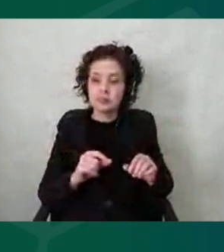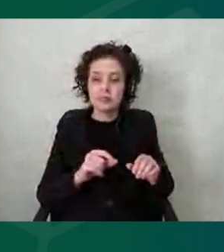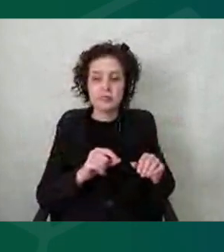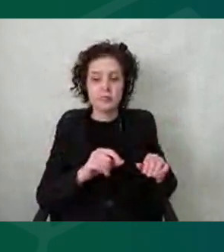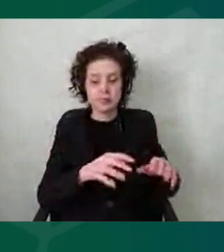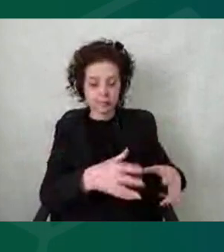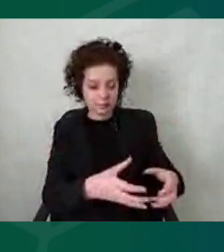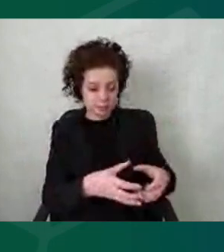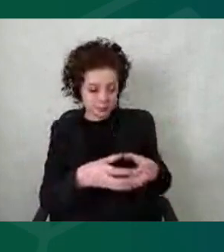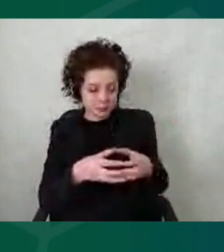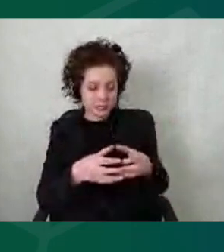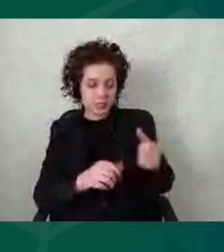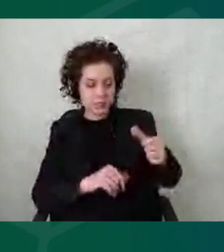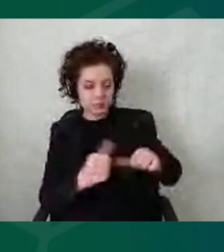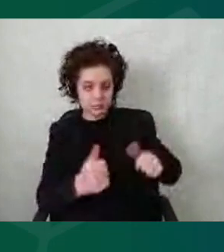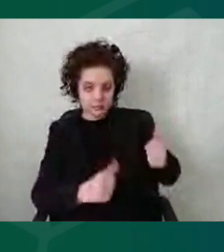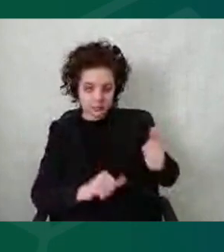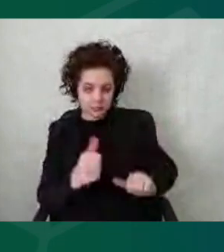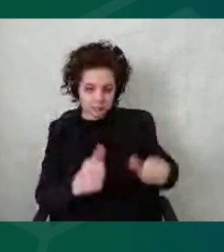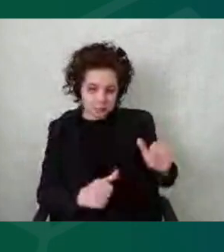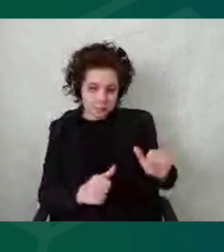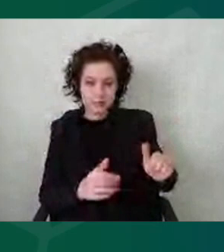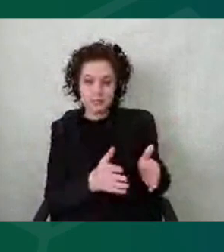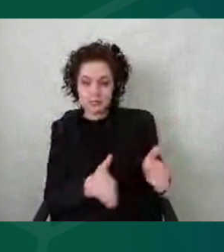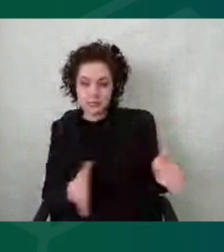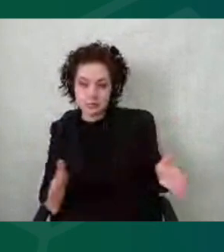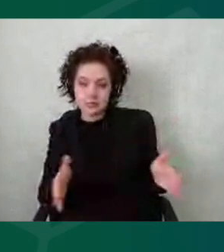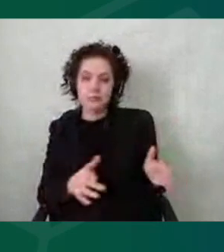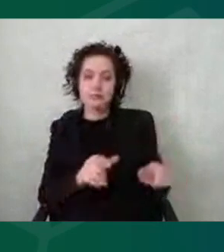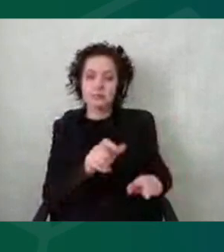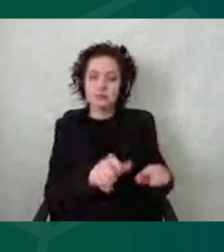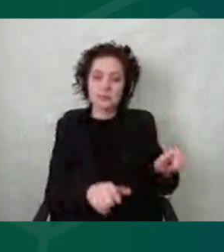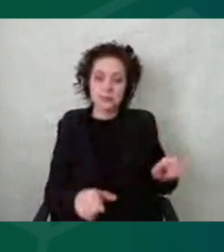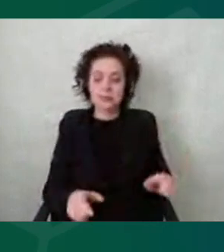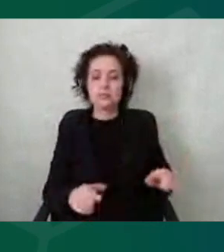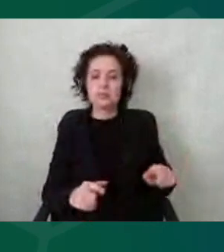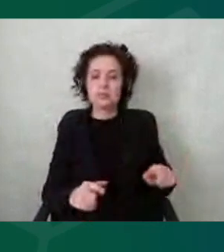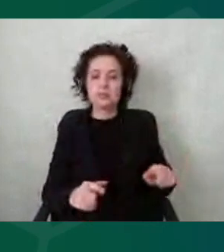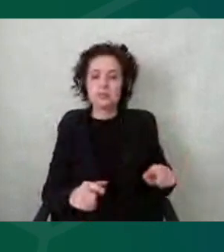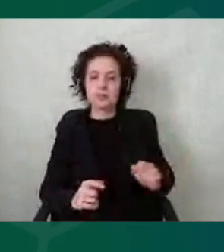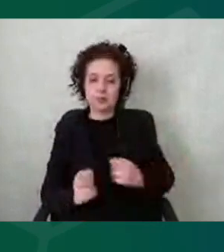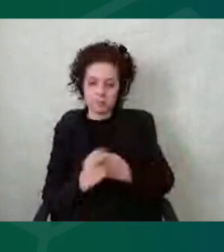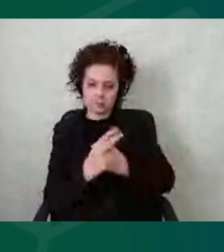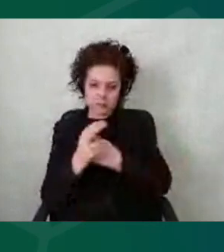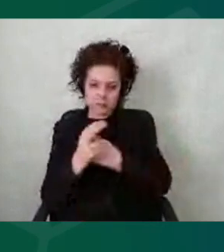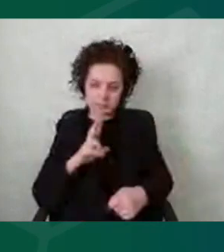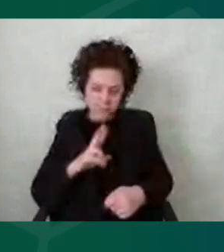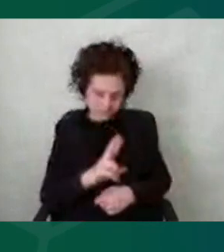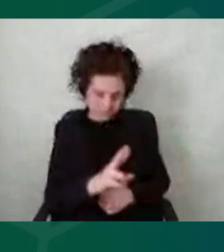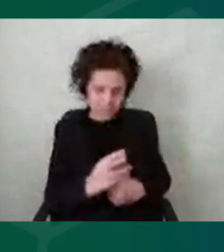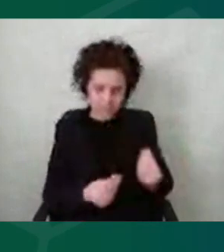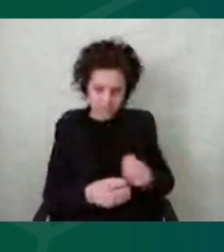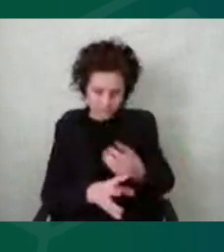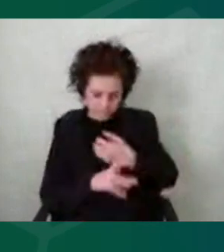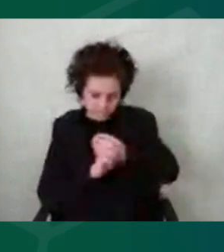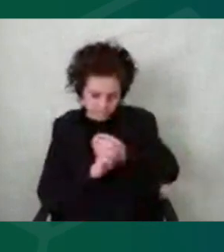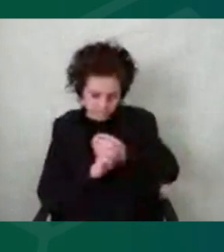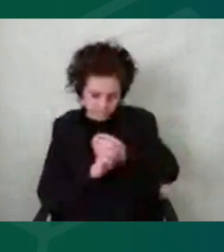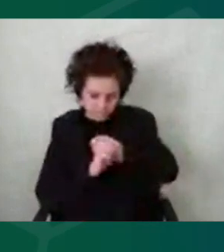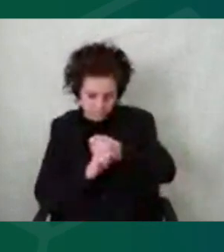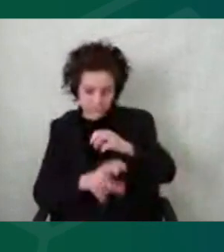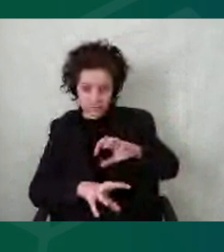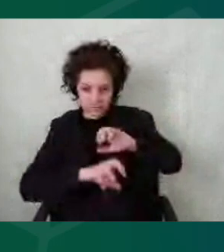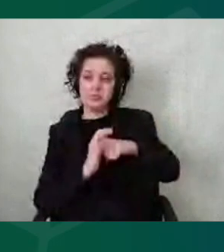e a ideia é avaliar aspectos clínicos virológicos e de resposta do hospedeiro nesses